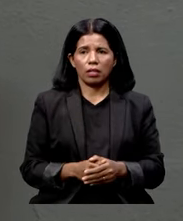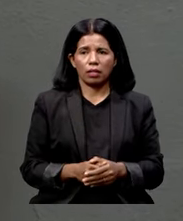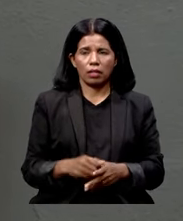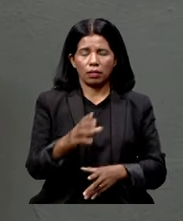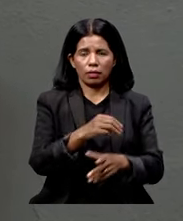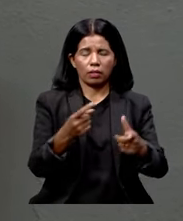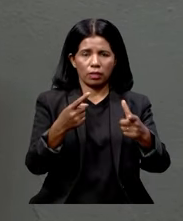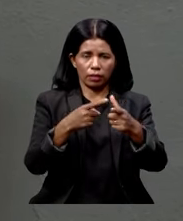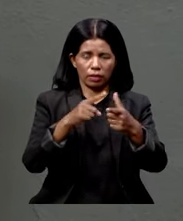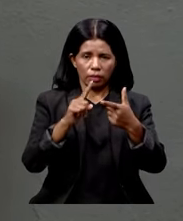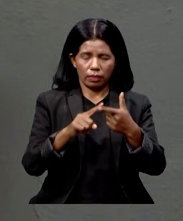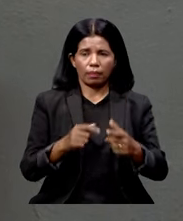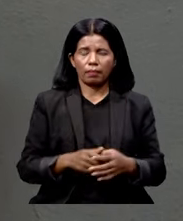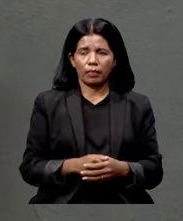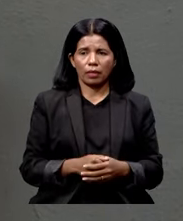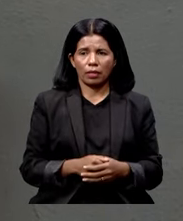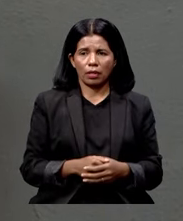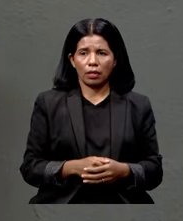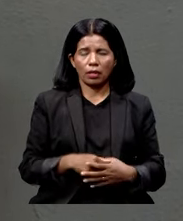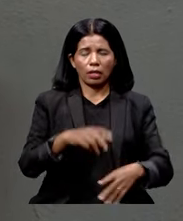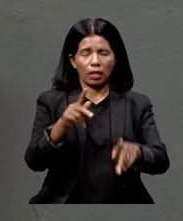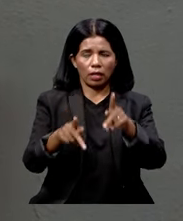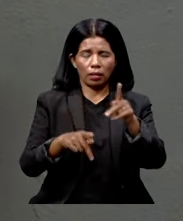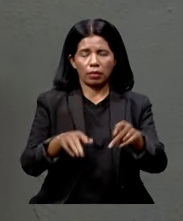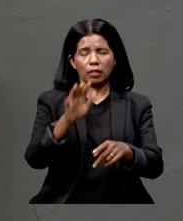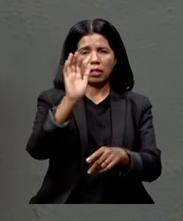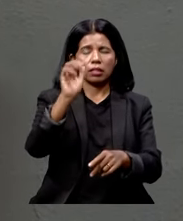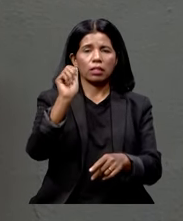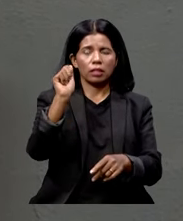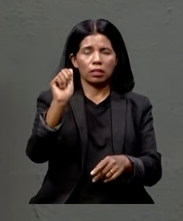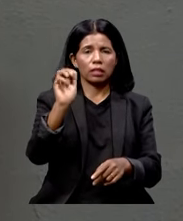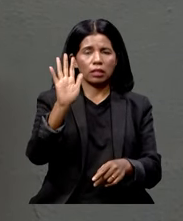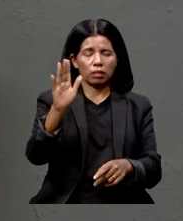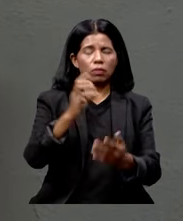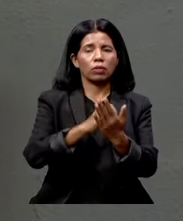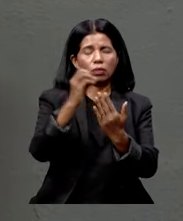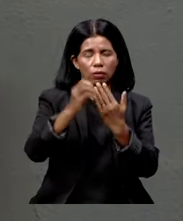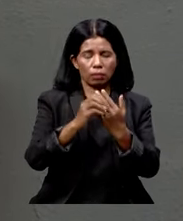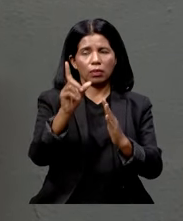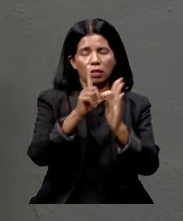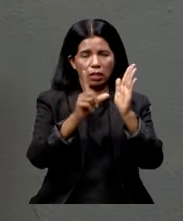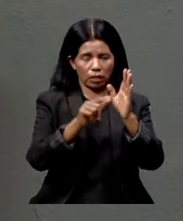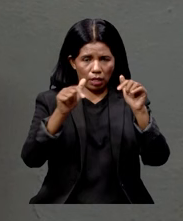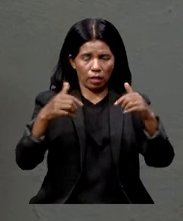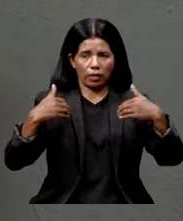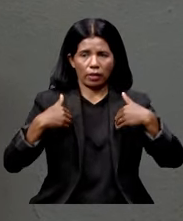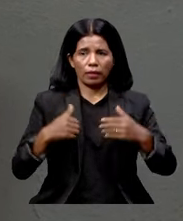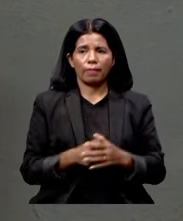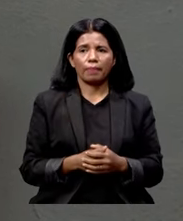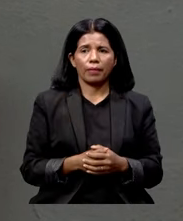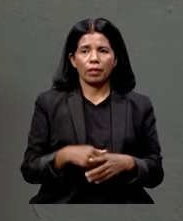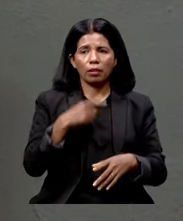ni. Ni be mak 25 de outubro, tanto lei ni sia. I hela lei. E mak bolu dia be